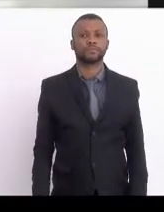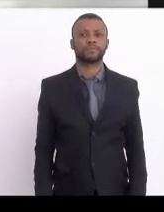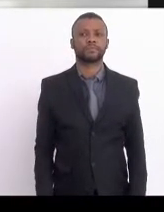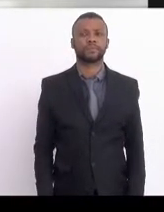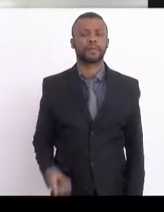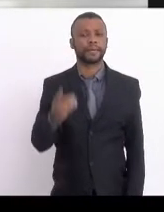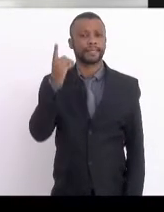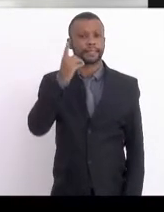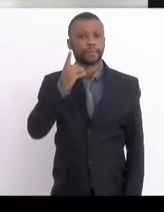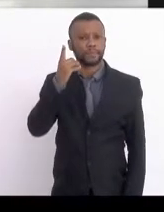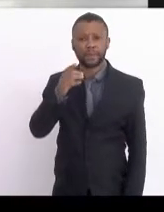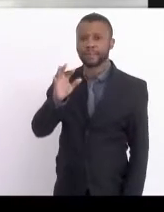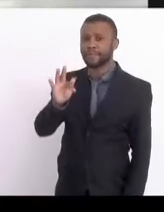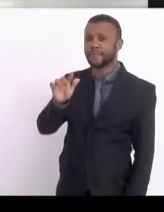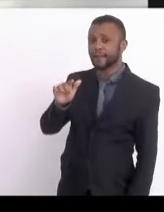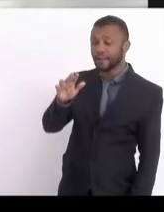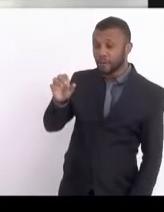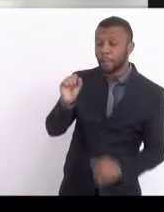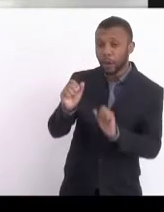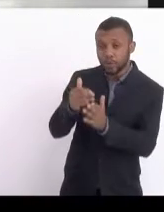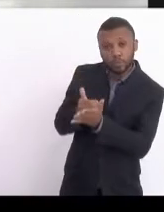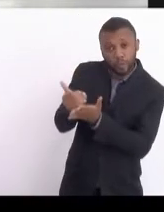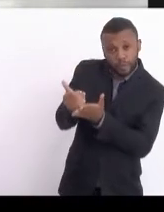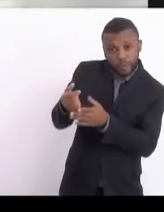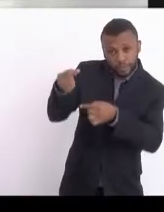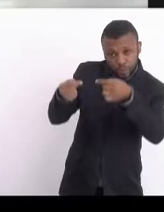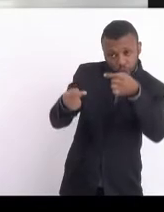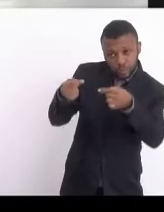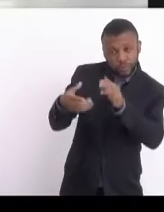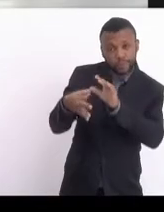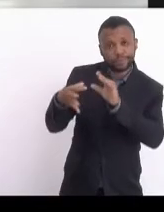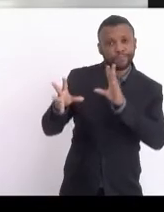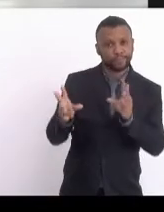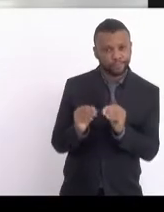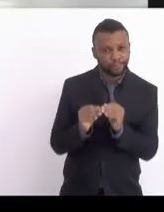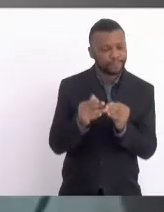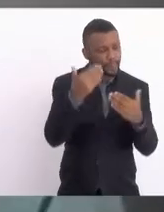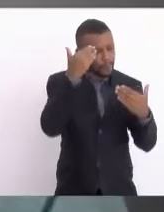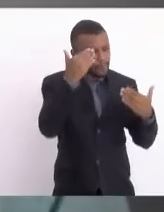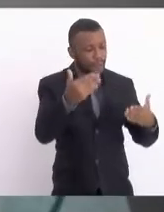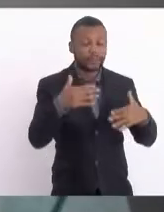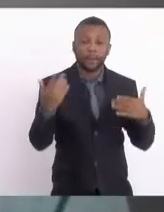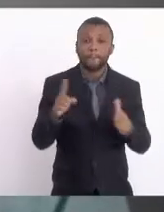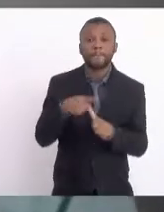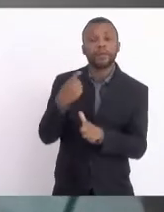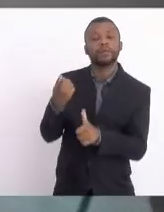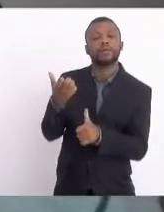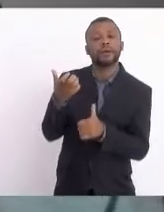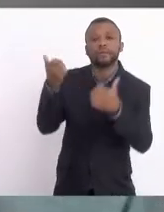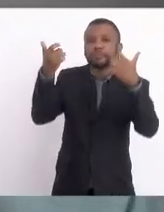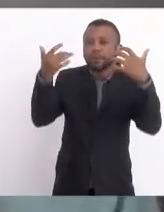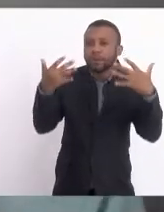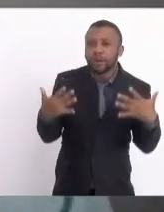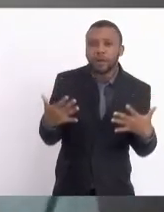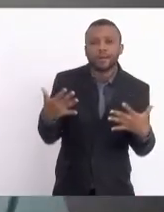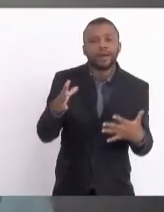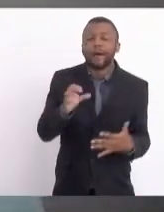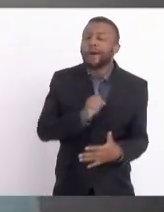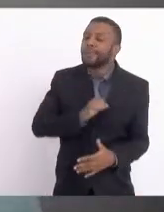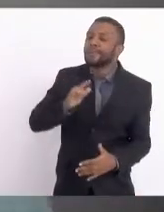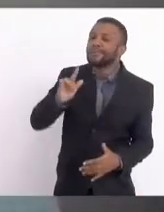Deputado Flávio Serafini, para discutir. Obrigado, tia Ju. Em primeiro lugar, eu quero dizer que eu gosto muito do Rock in